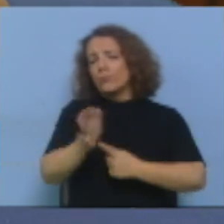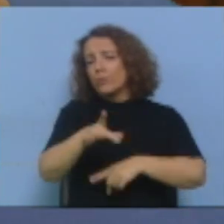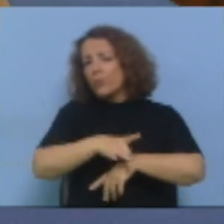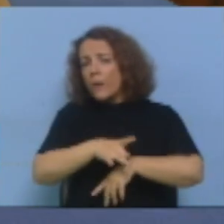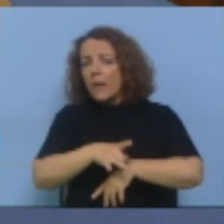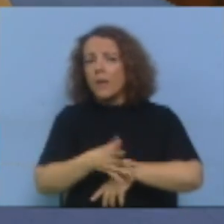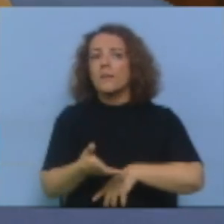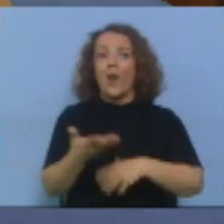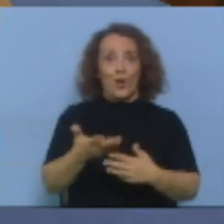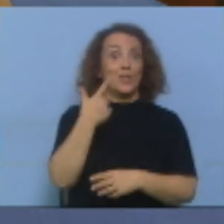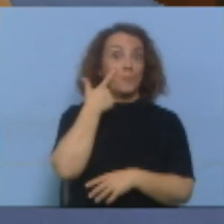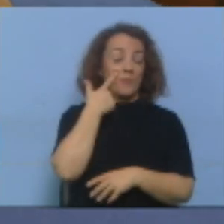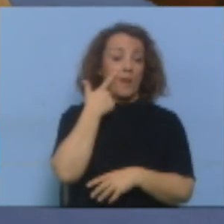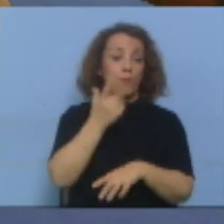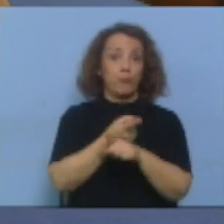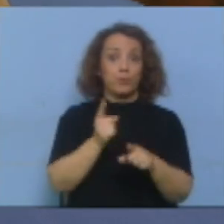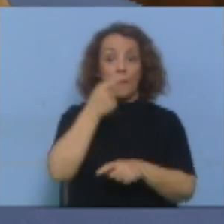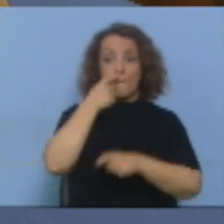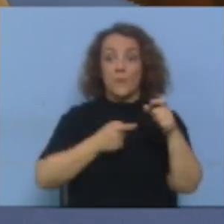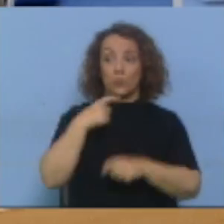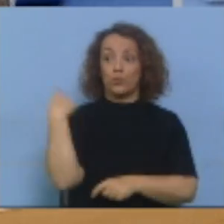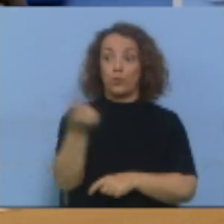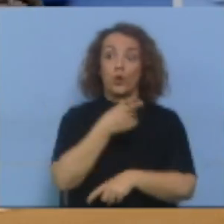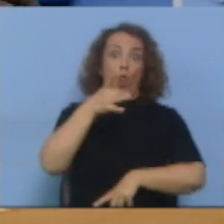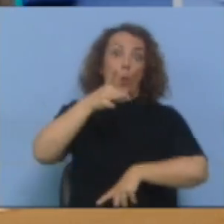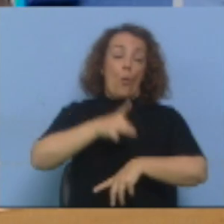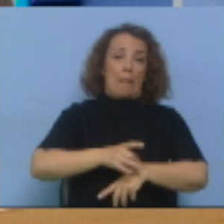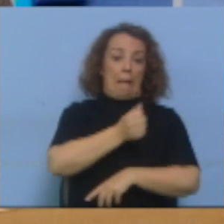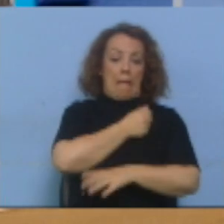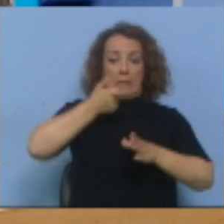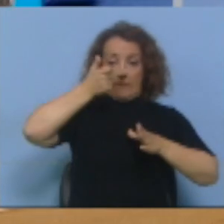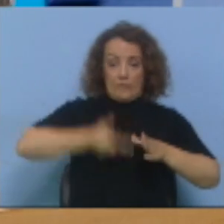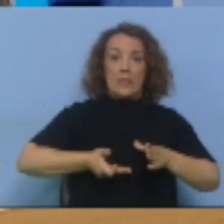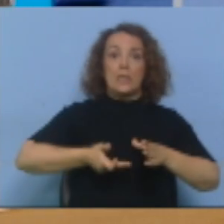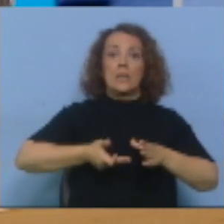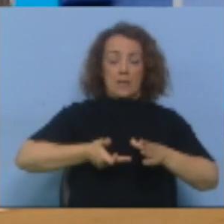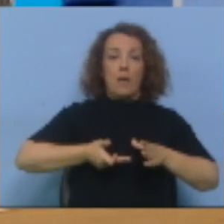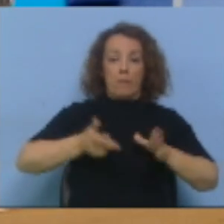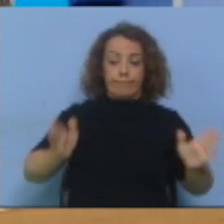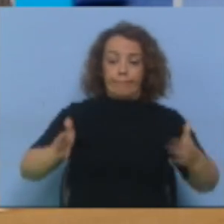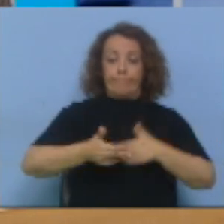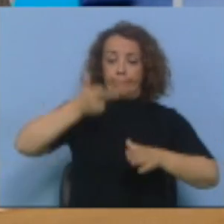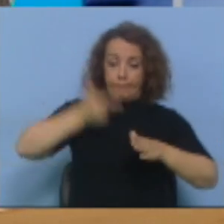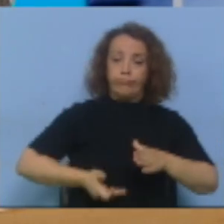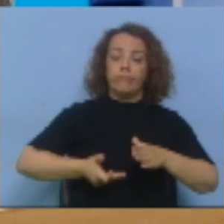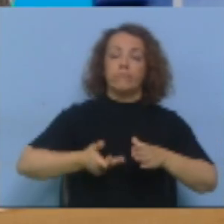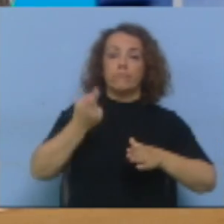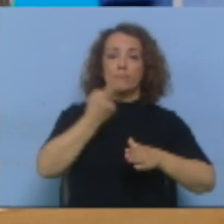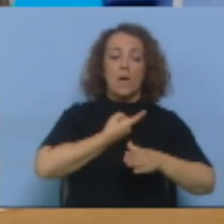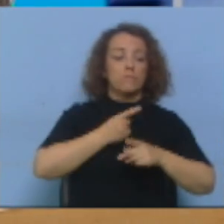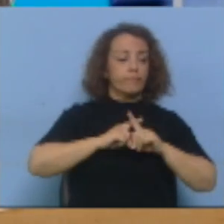também a fazer essa experiência com a quarentena de estarmos doentes, fechados em casa, estamos impedidos